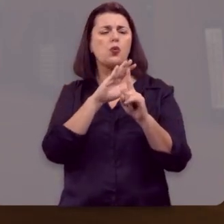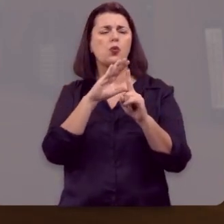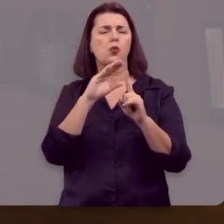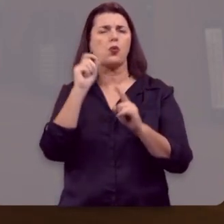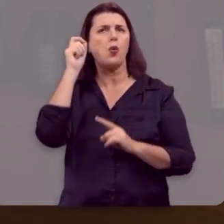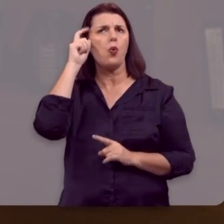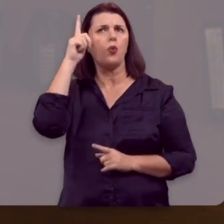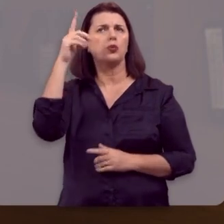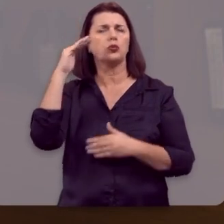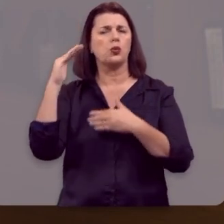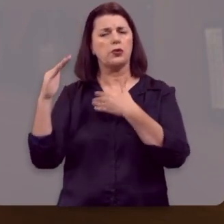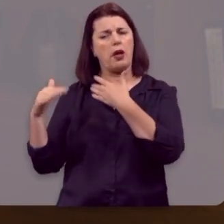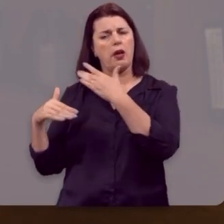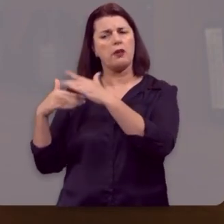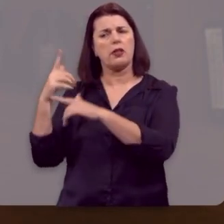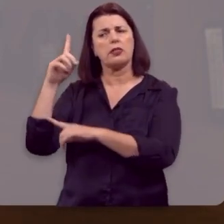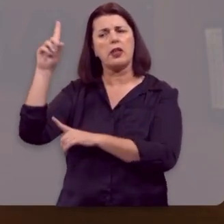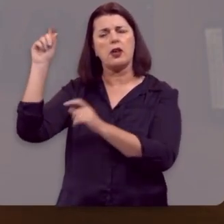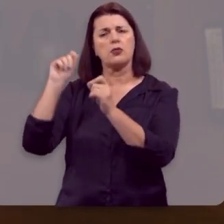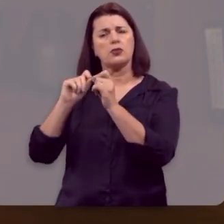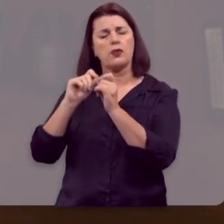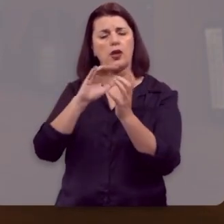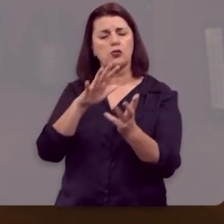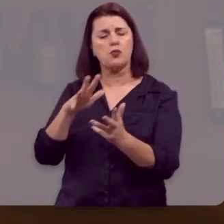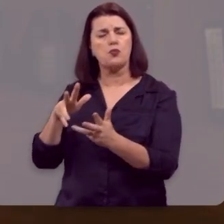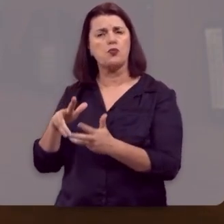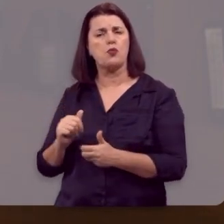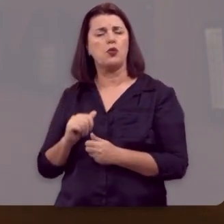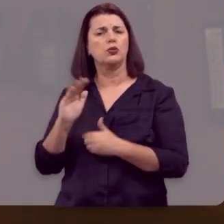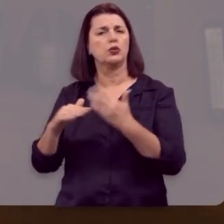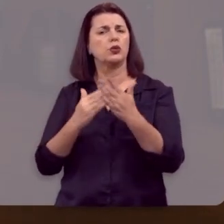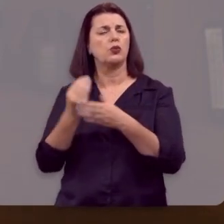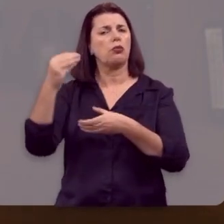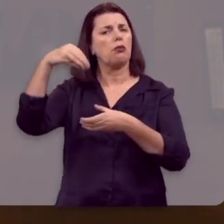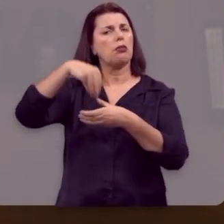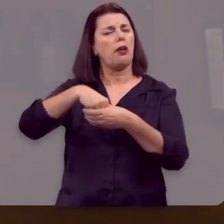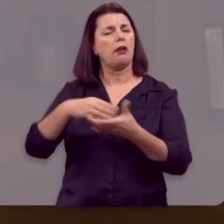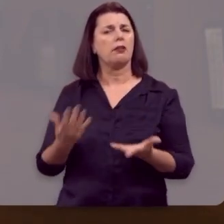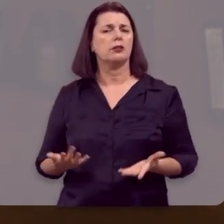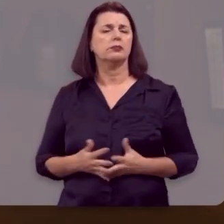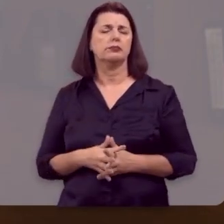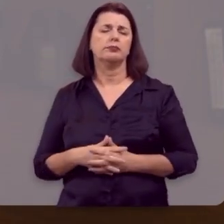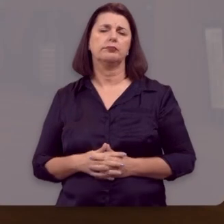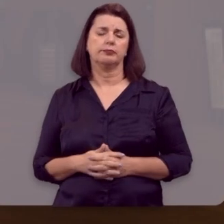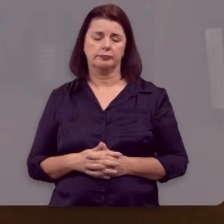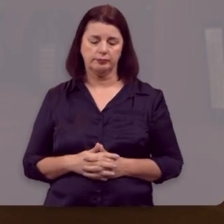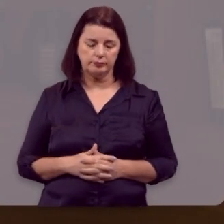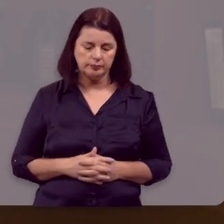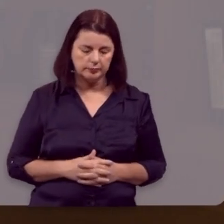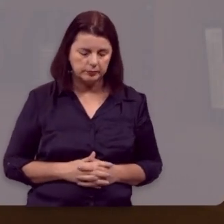e evolucionista, que Deus criou o mundo e tudo o que nele existe.